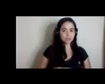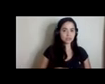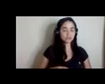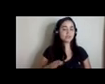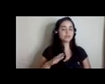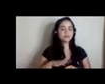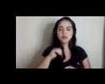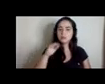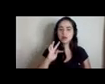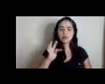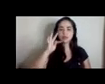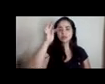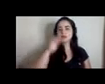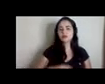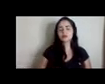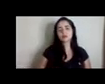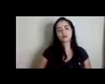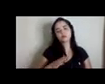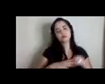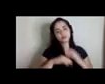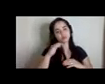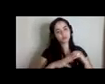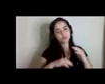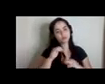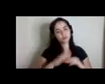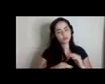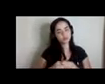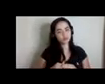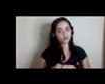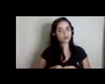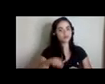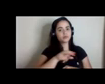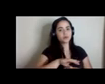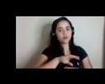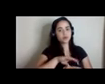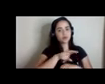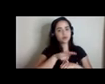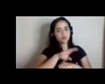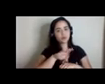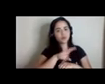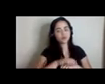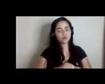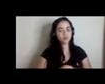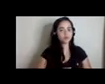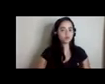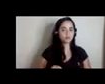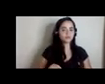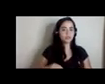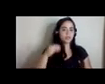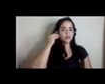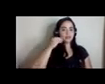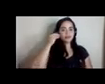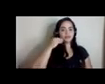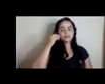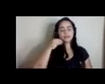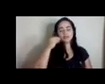técnica, profissional. Nesse curso, eu tive uma experiência, na verdade, com